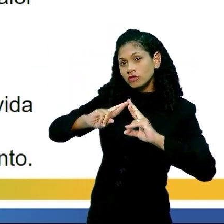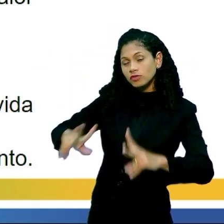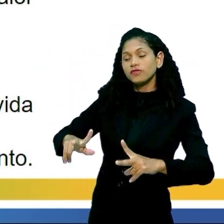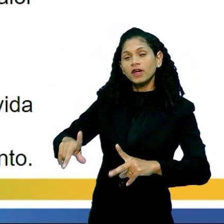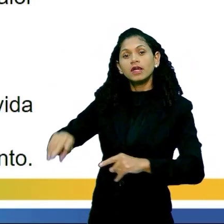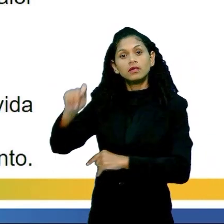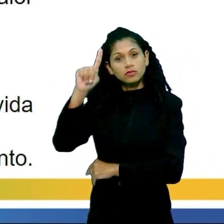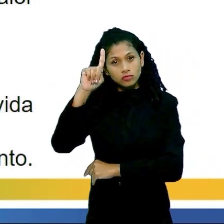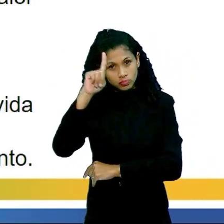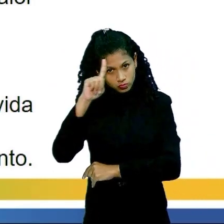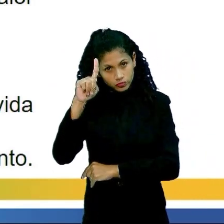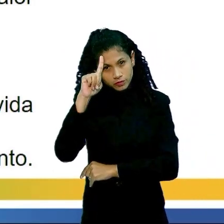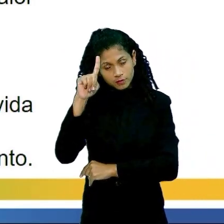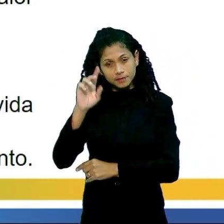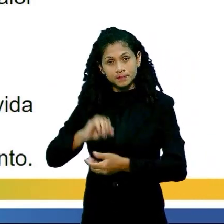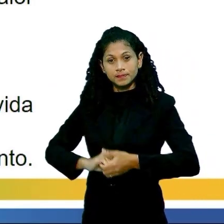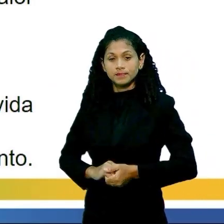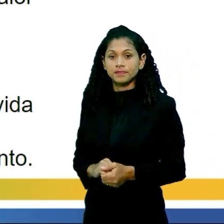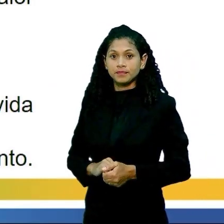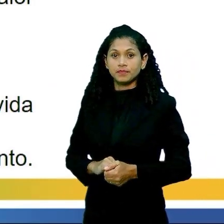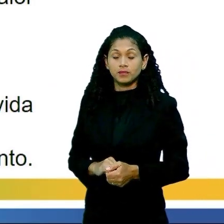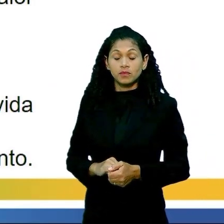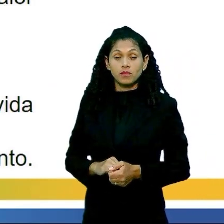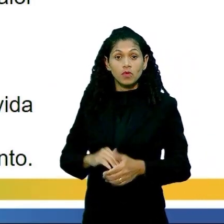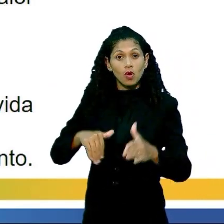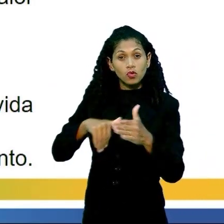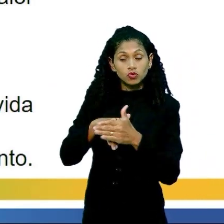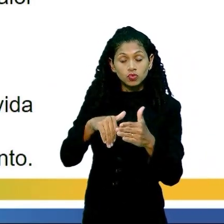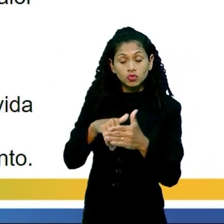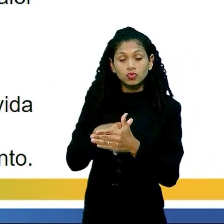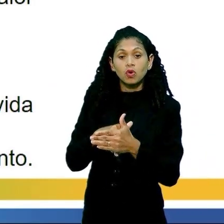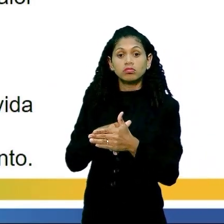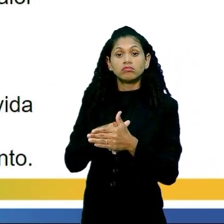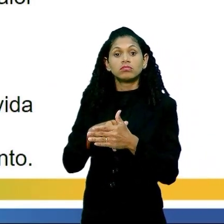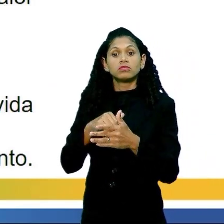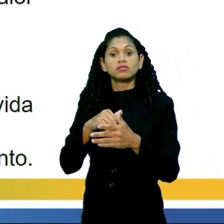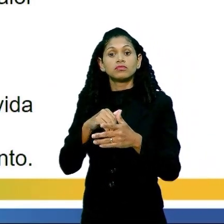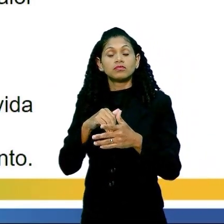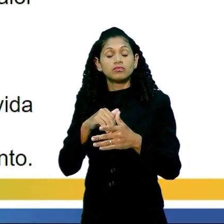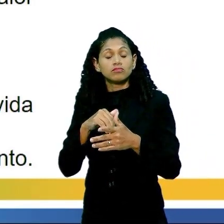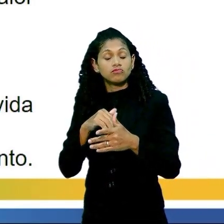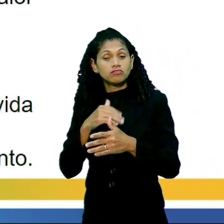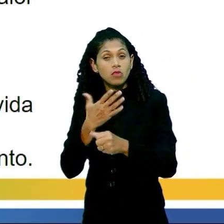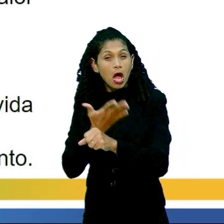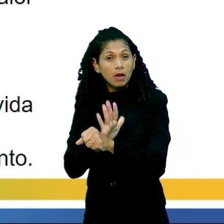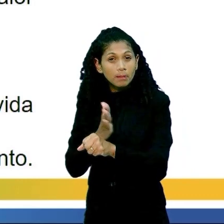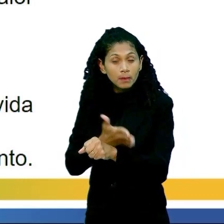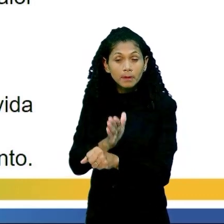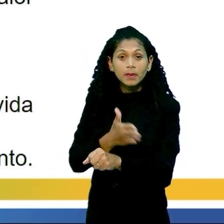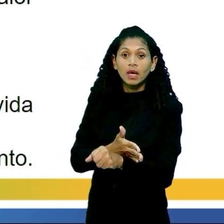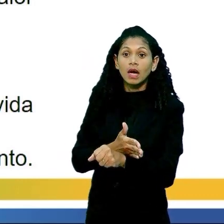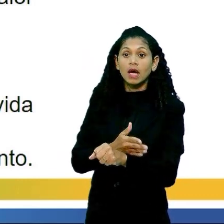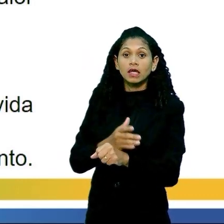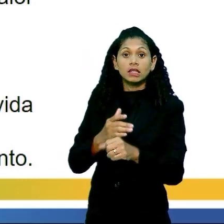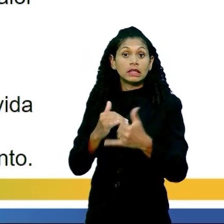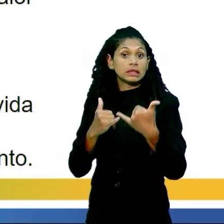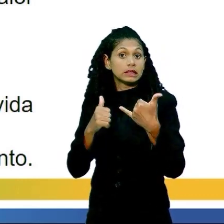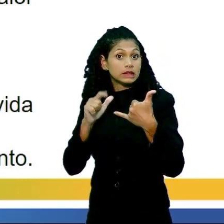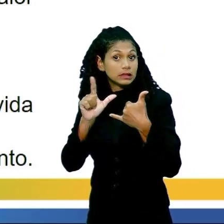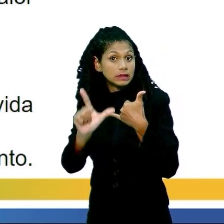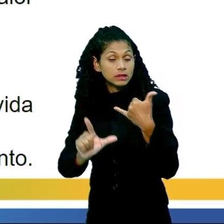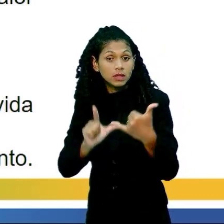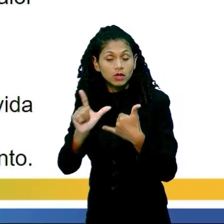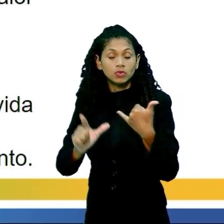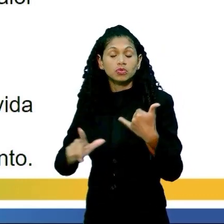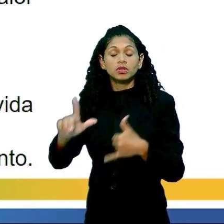vida cotidiana. Em outras palavras, o jogo é uma atividade lúdica e prazerosa, com suas próprias normas e